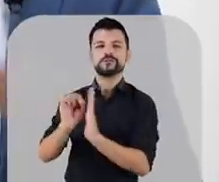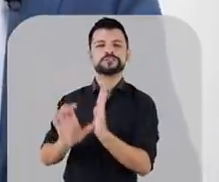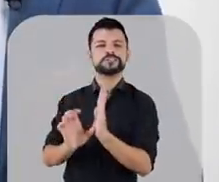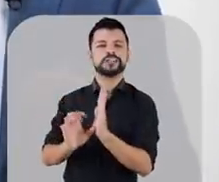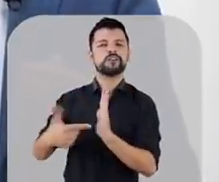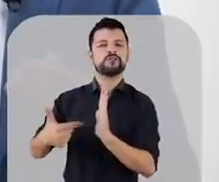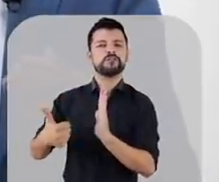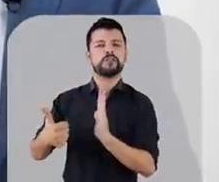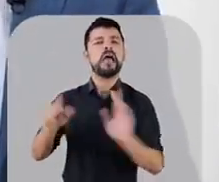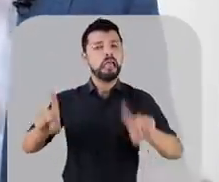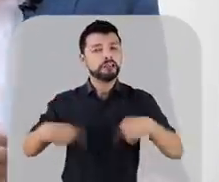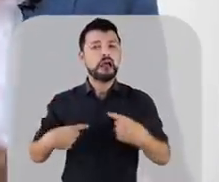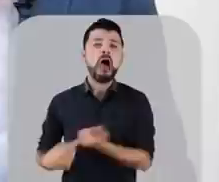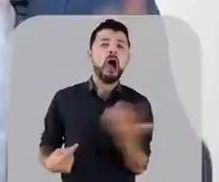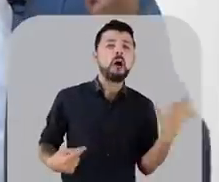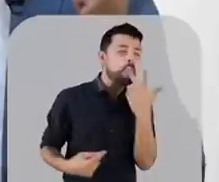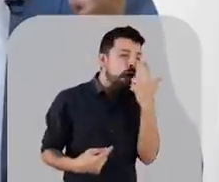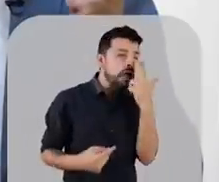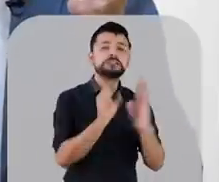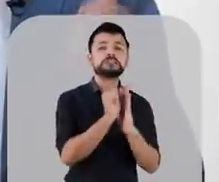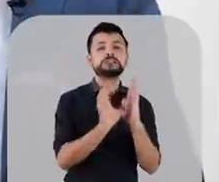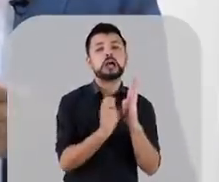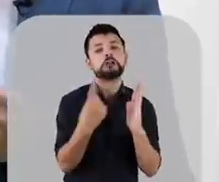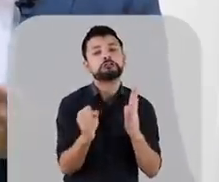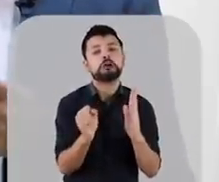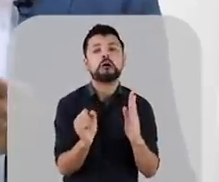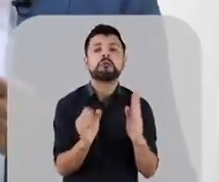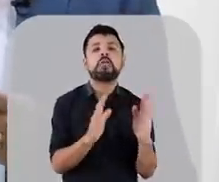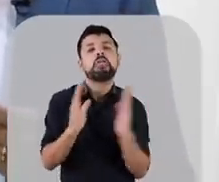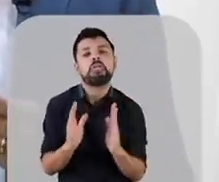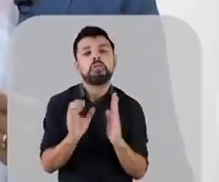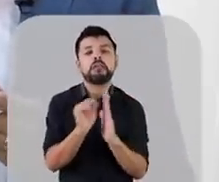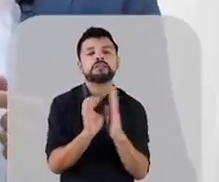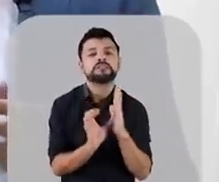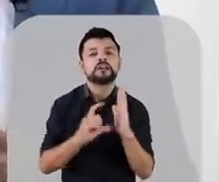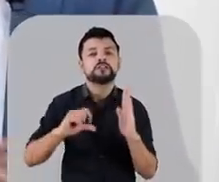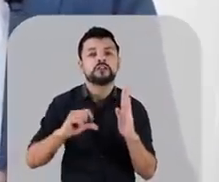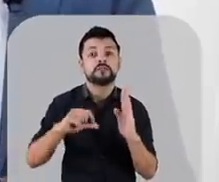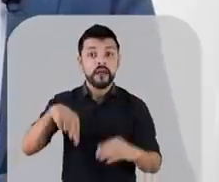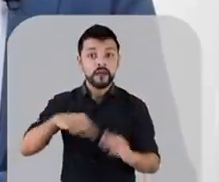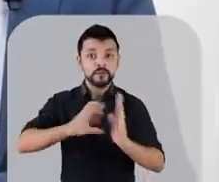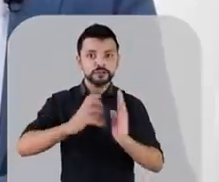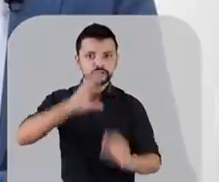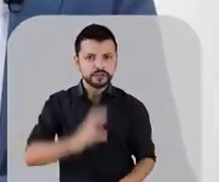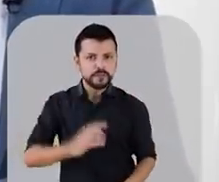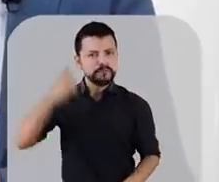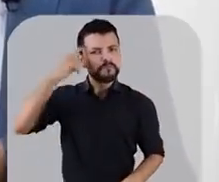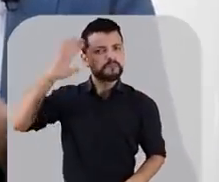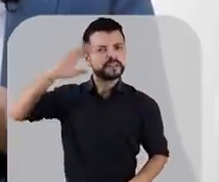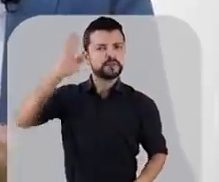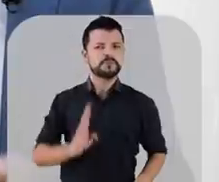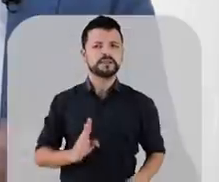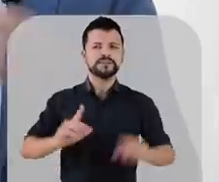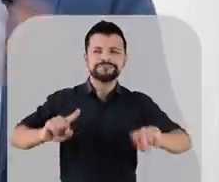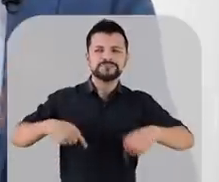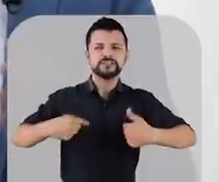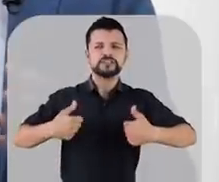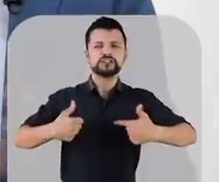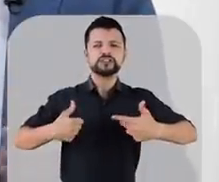XXI, esse é o grande desafio. Tem muitos que estão ainda no século XVIII, outros no século XIX. O Cidadania pensa o Brasil e os